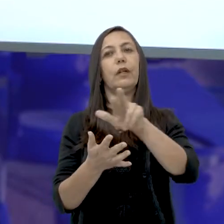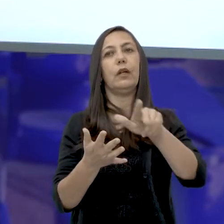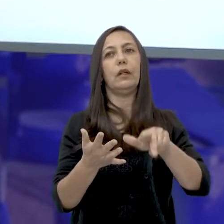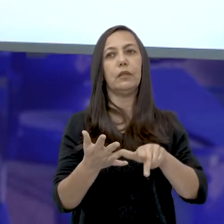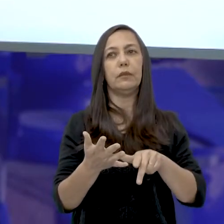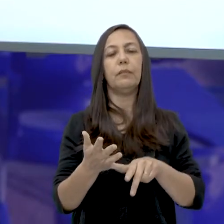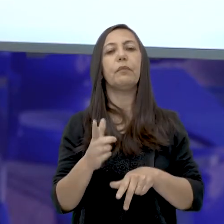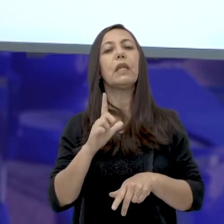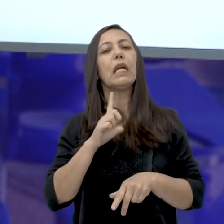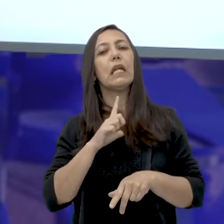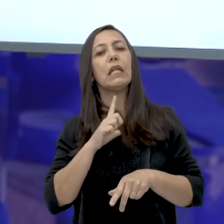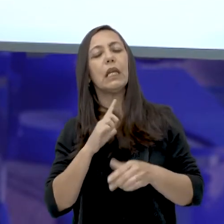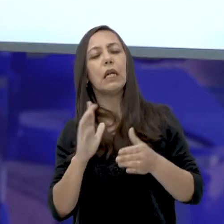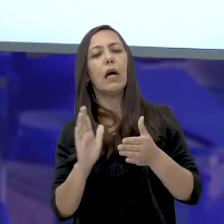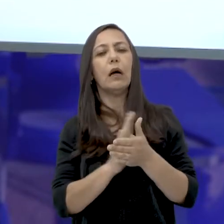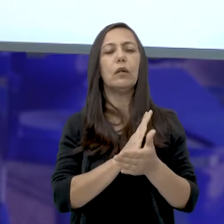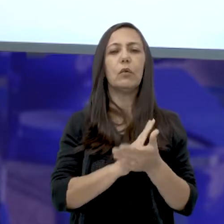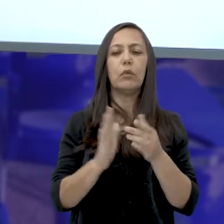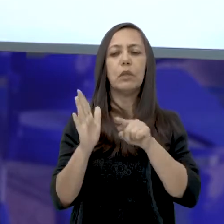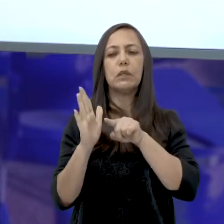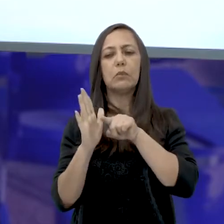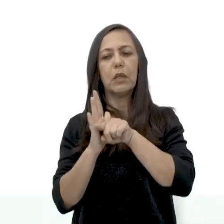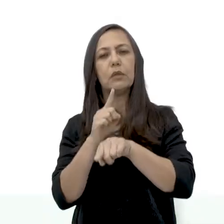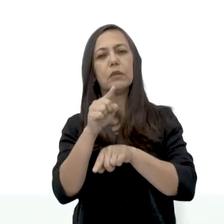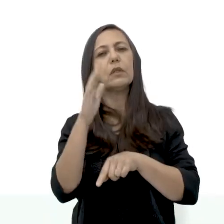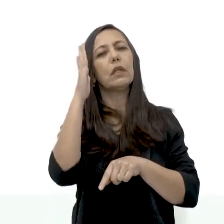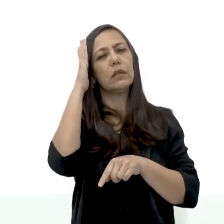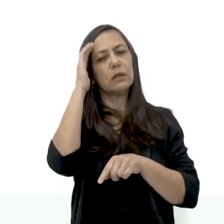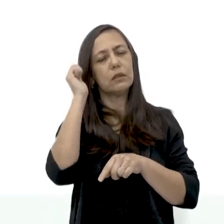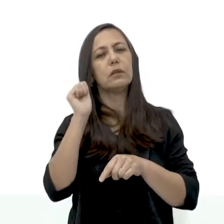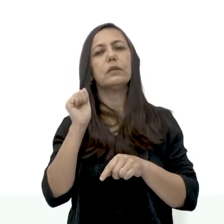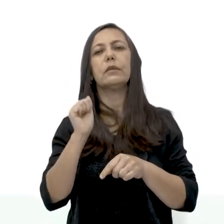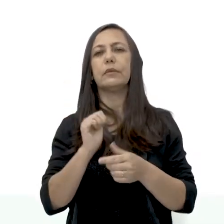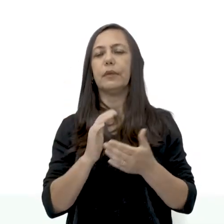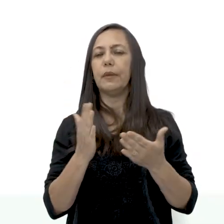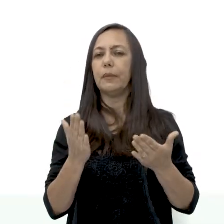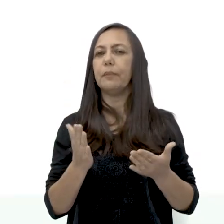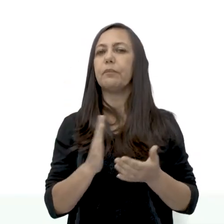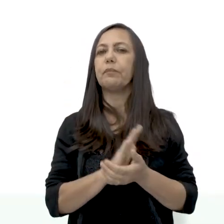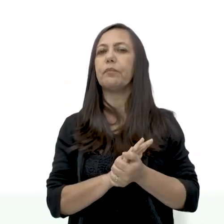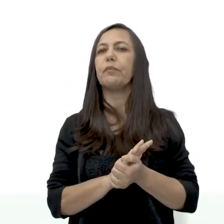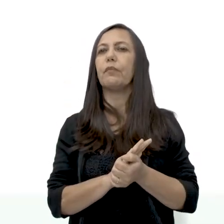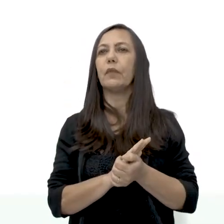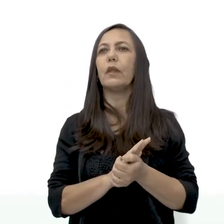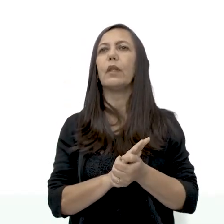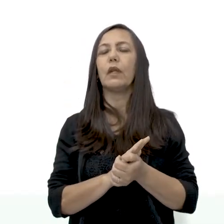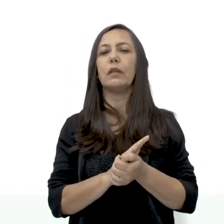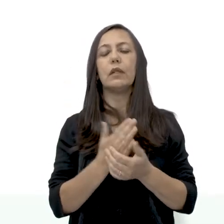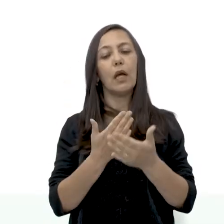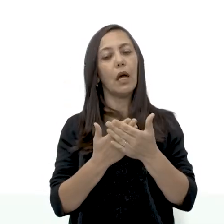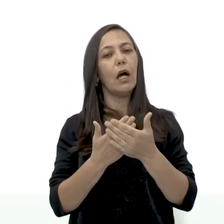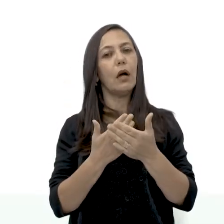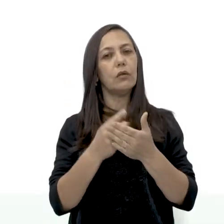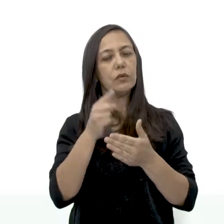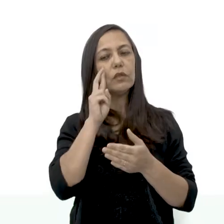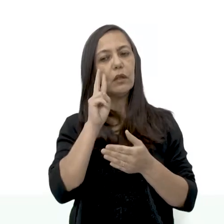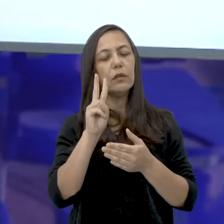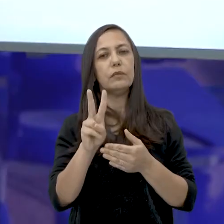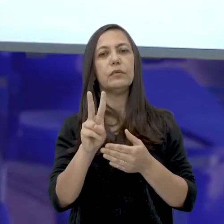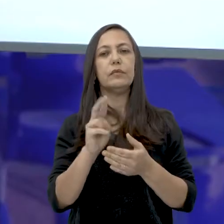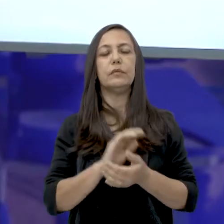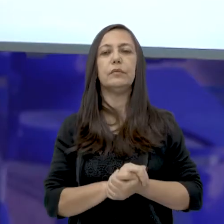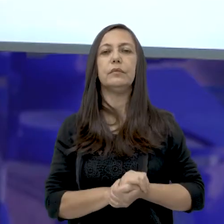Então, tem umas questões que vocês já estão bem habituados, né, a vê-las aqui em cada início de aula.